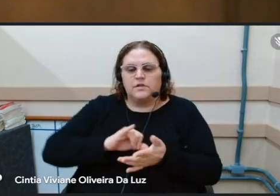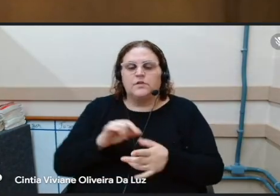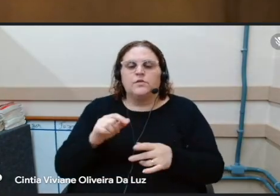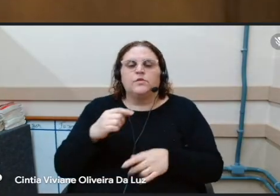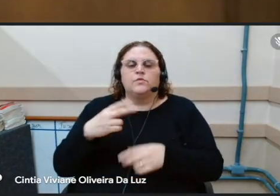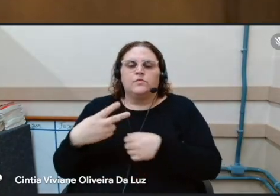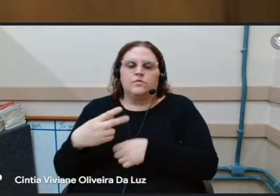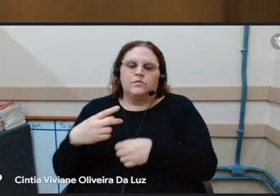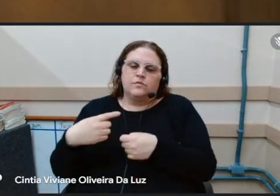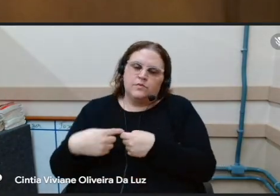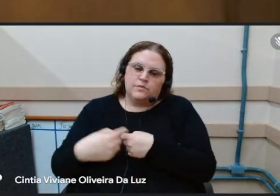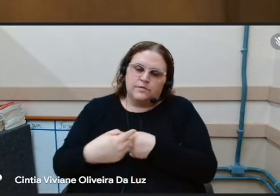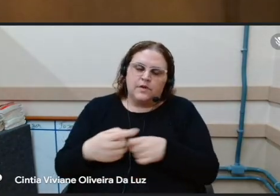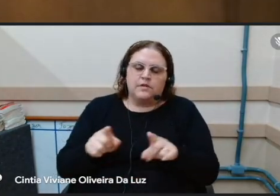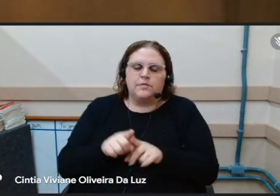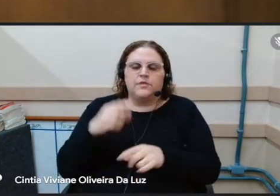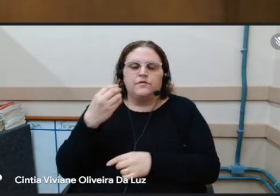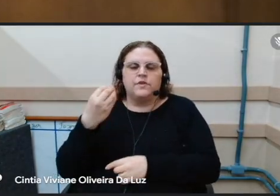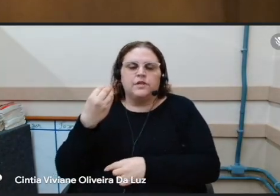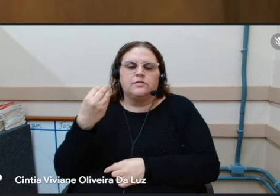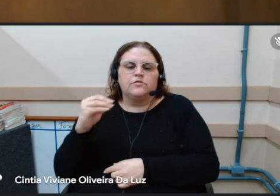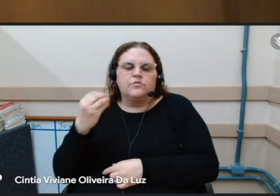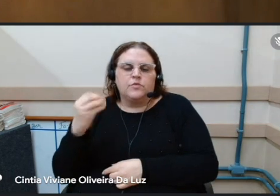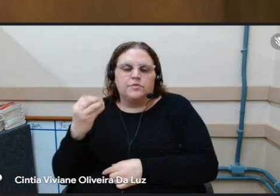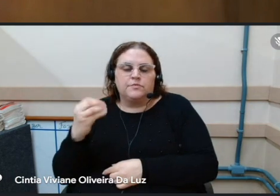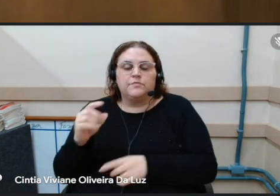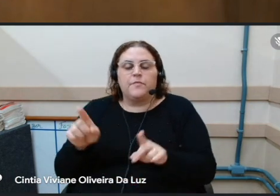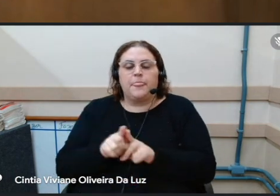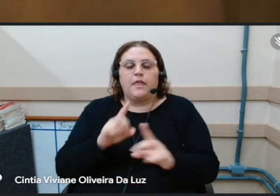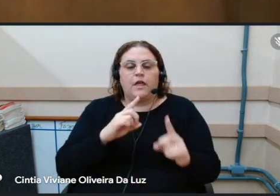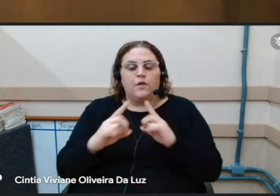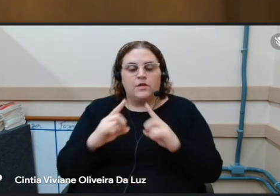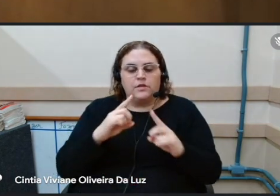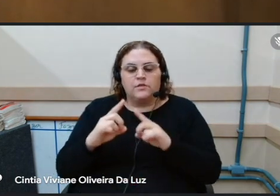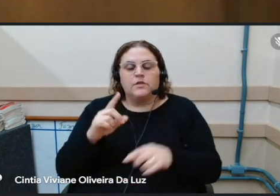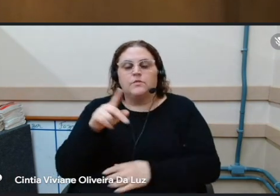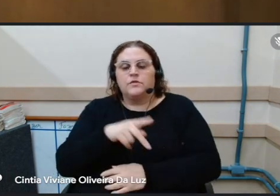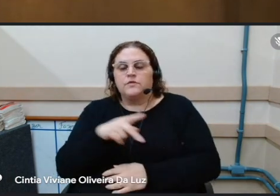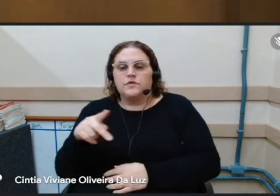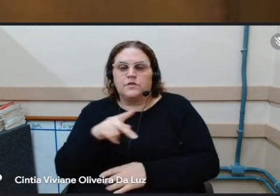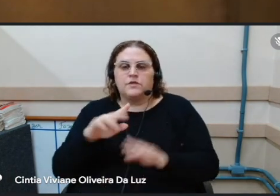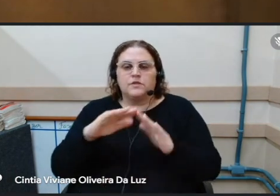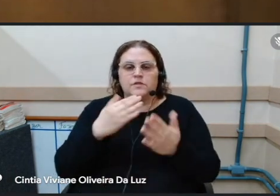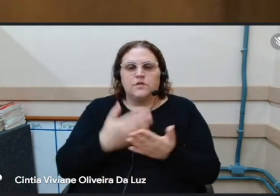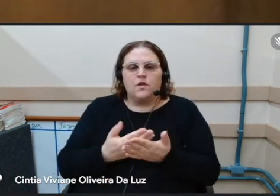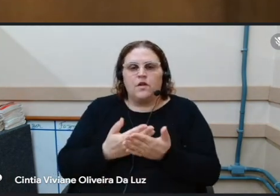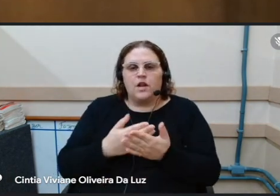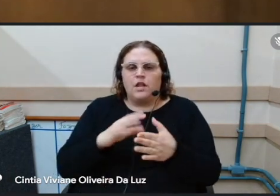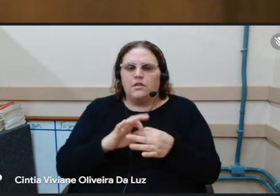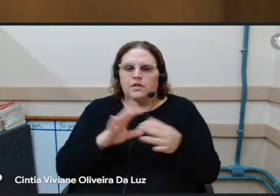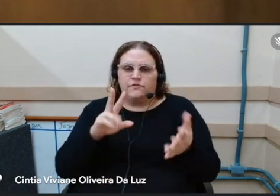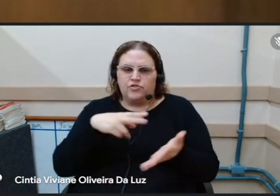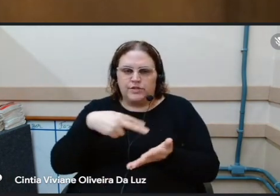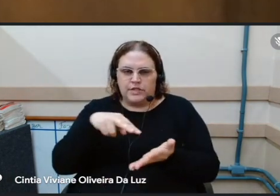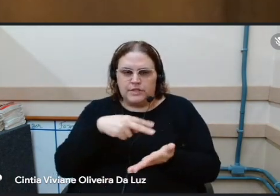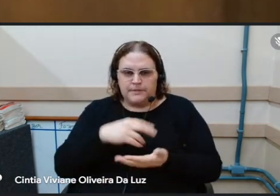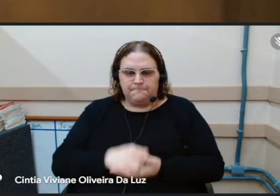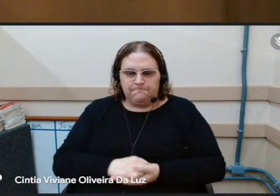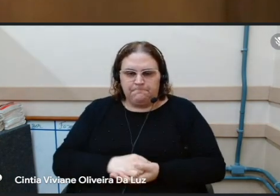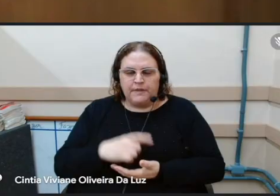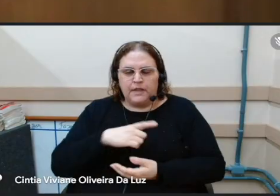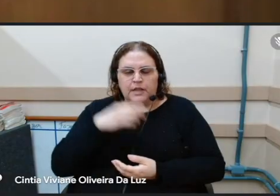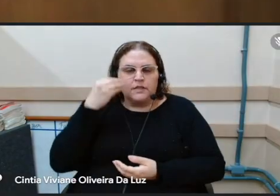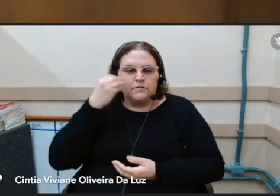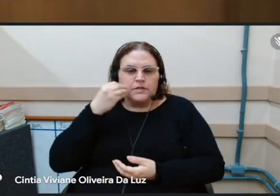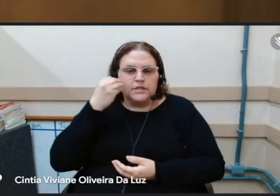da Prefeitura Municipal de Porto Alegre coordenador e professor da Escola Livre de dança tem experiência